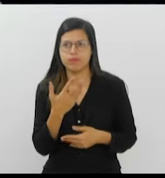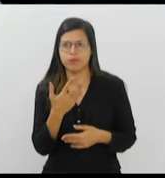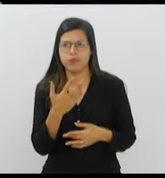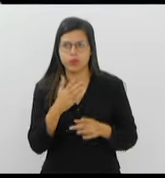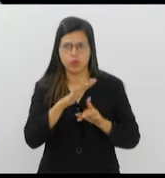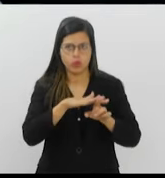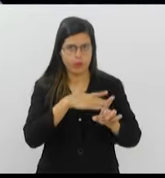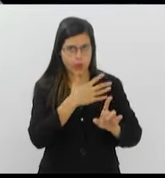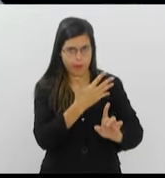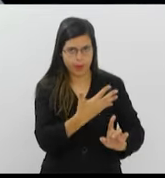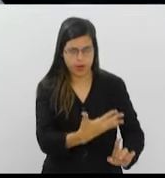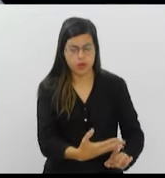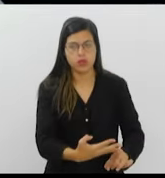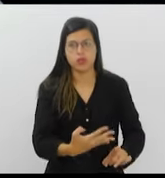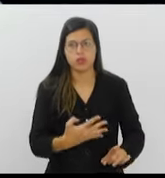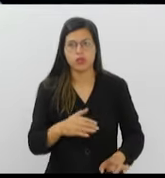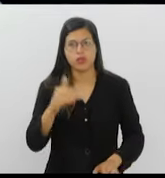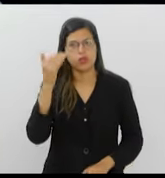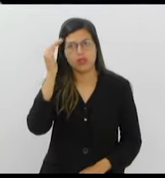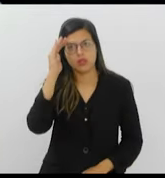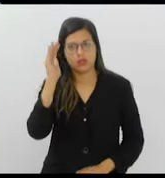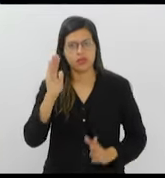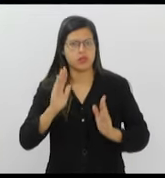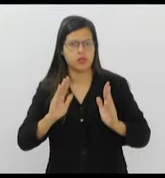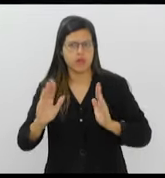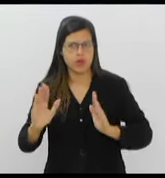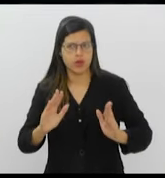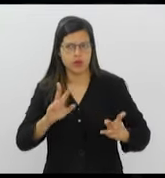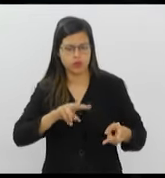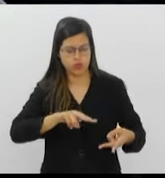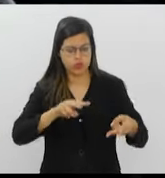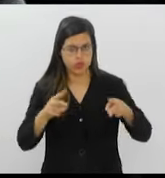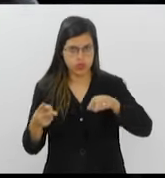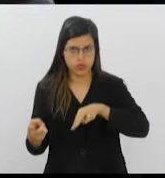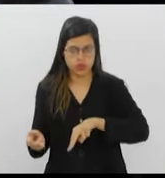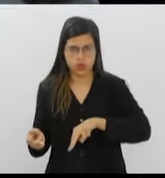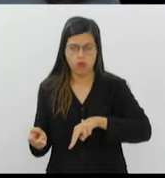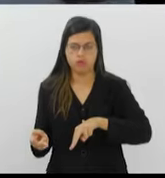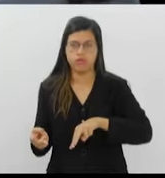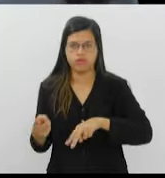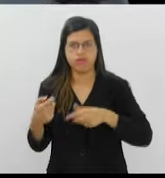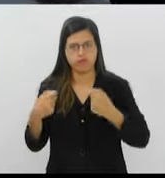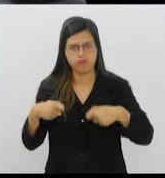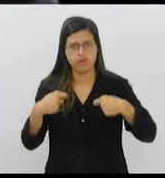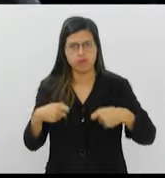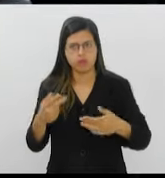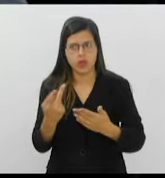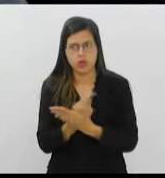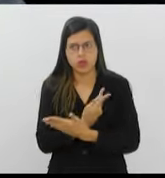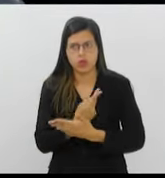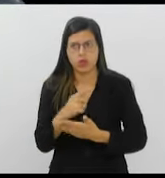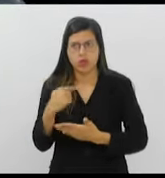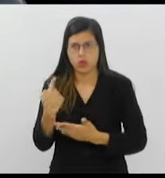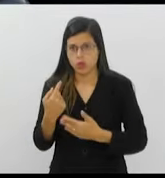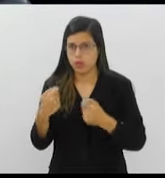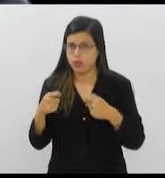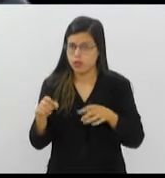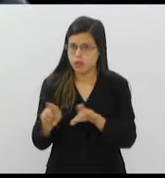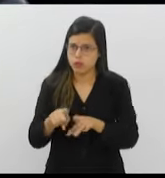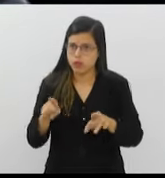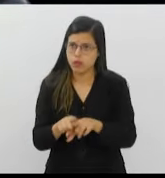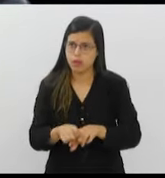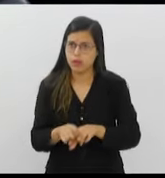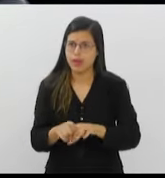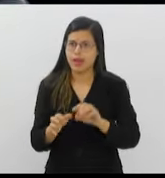do nosso meio ambiente, a gente entende que esse período de transição é necessário e que nós precisamos ainda de uma forma